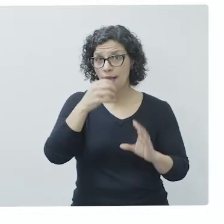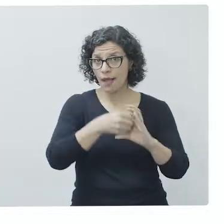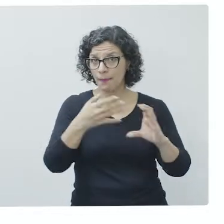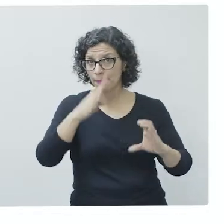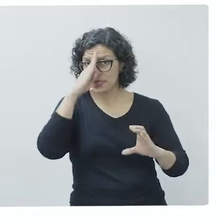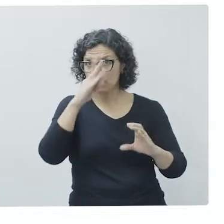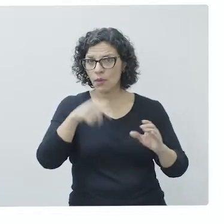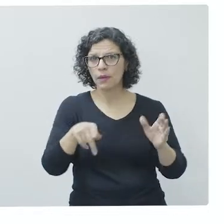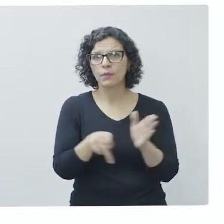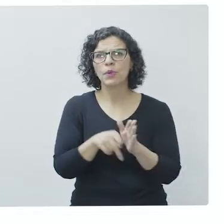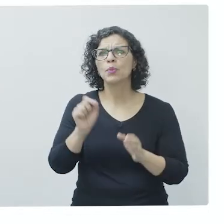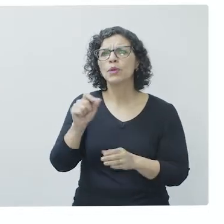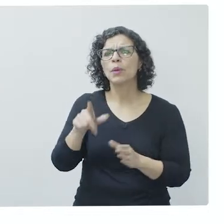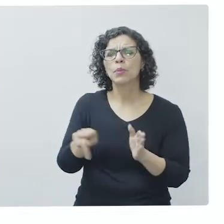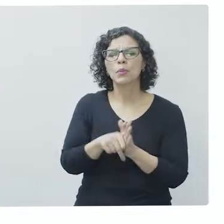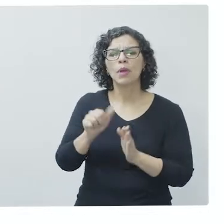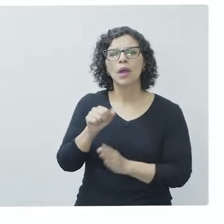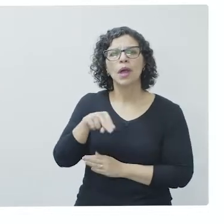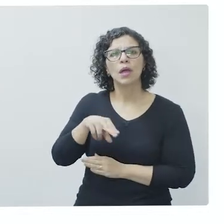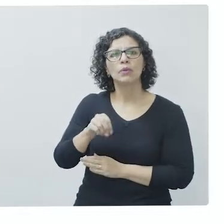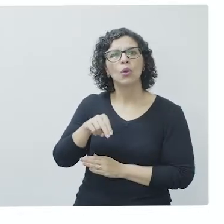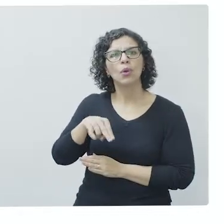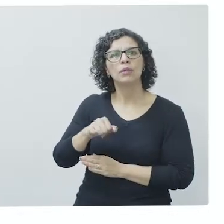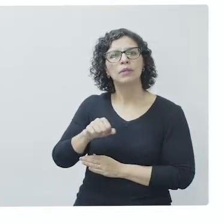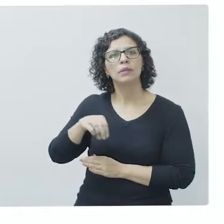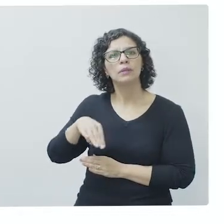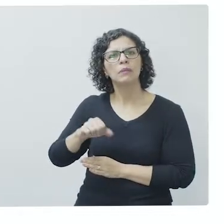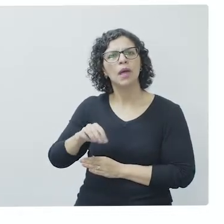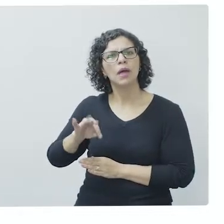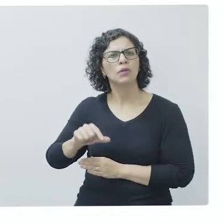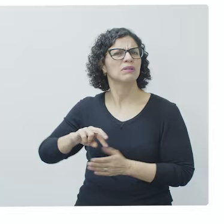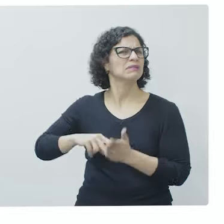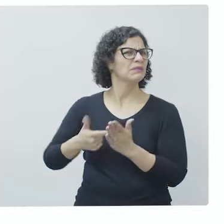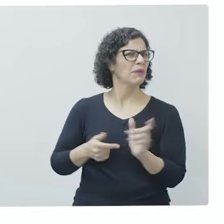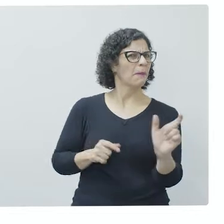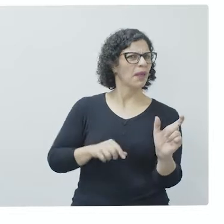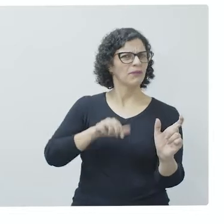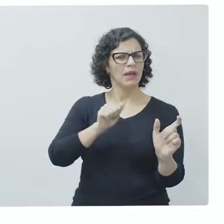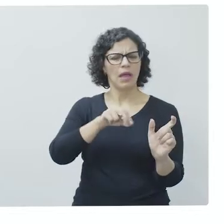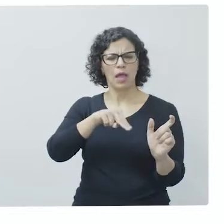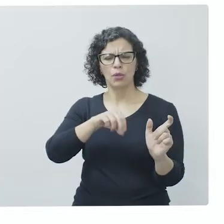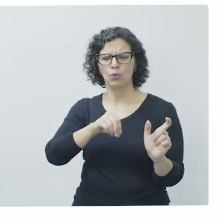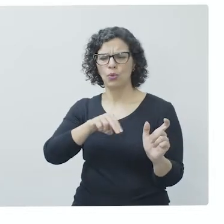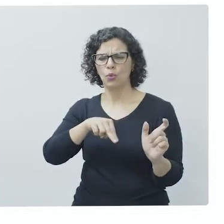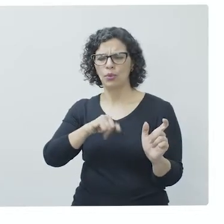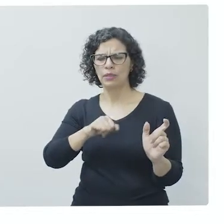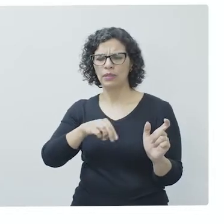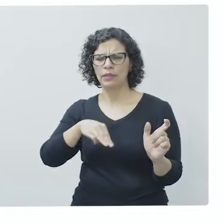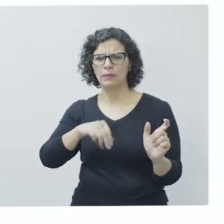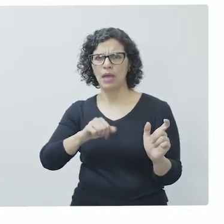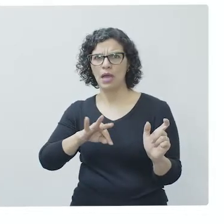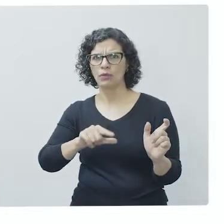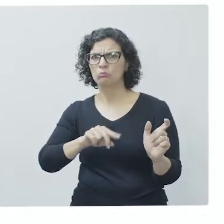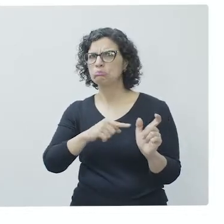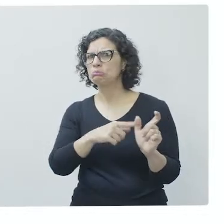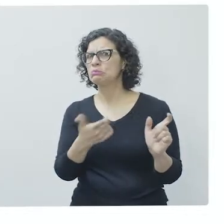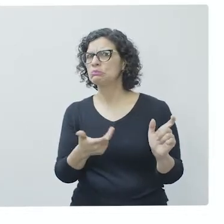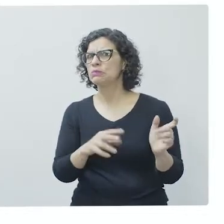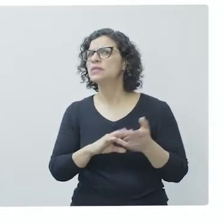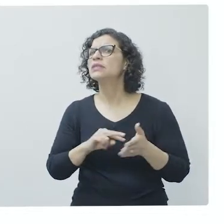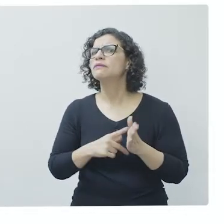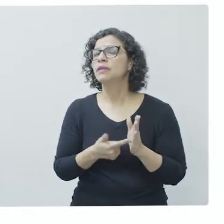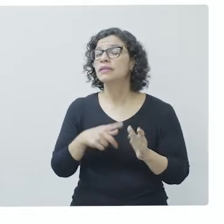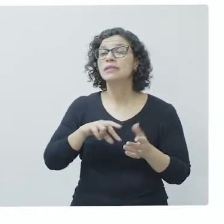principais características é o anonimato. Professor, o que, que significa anonimato? O que isso quer